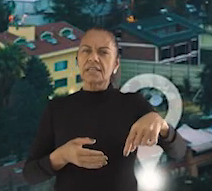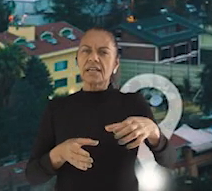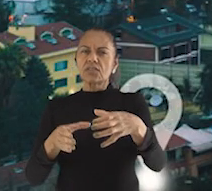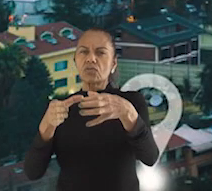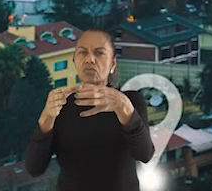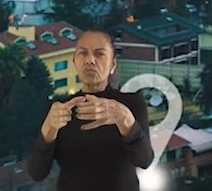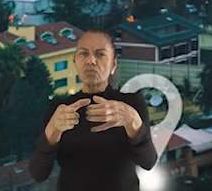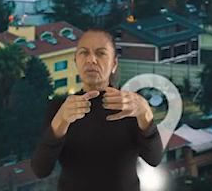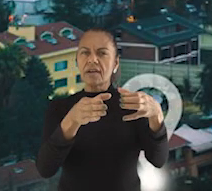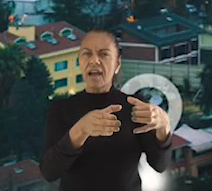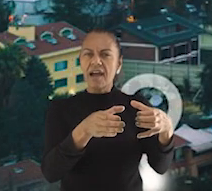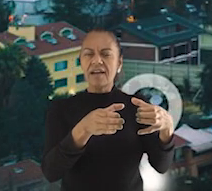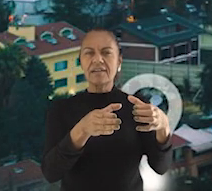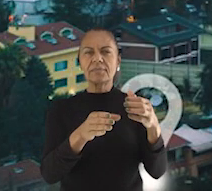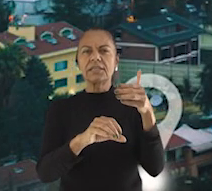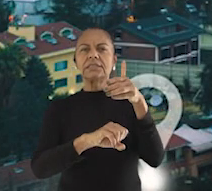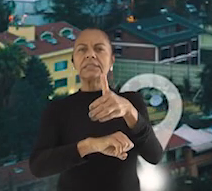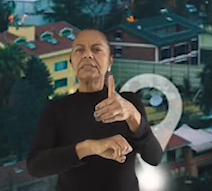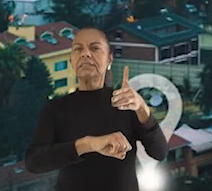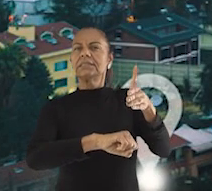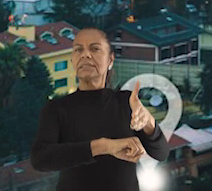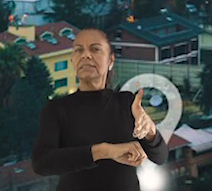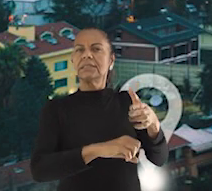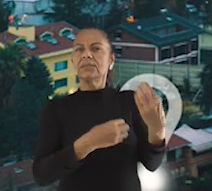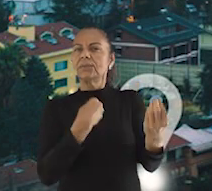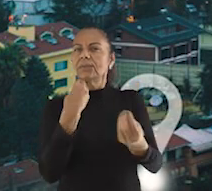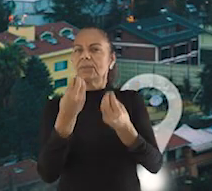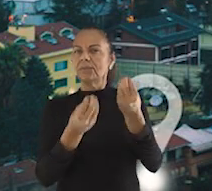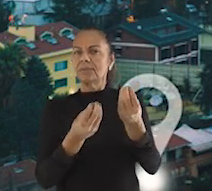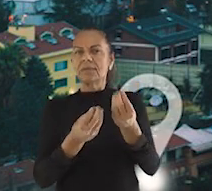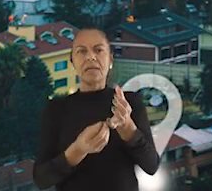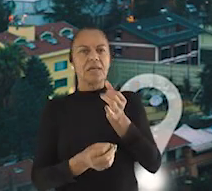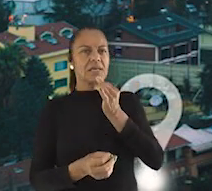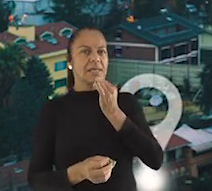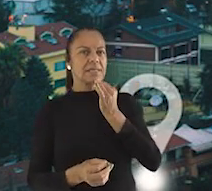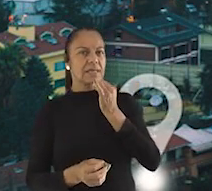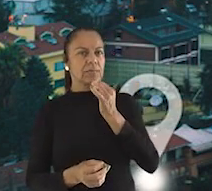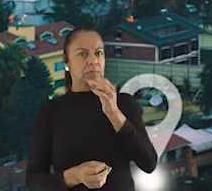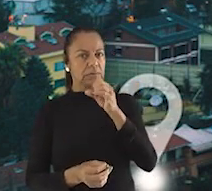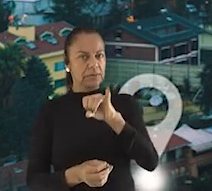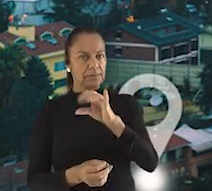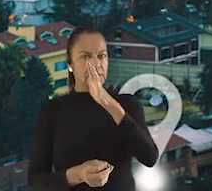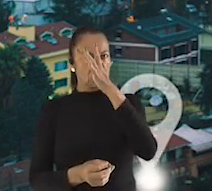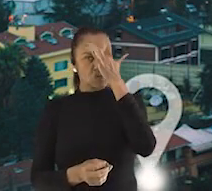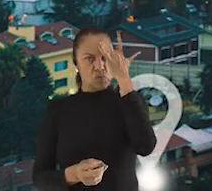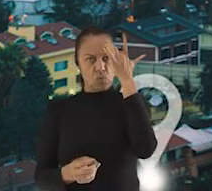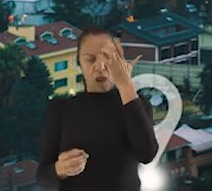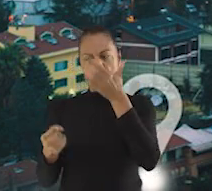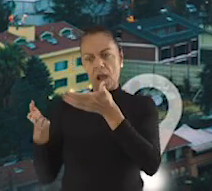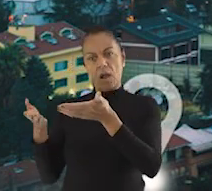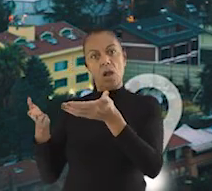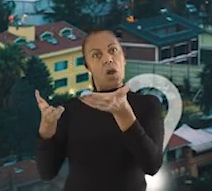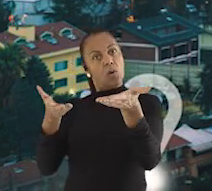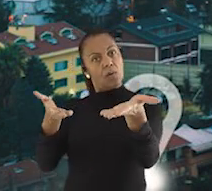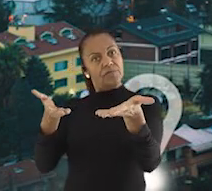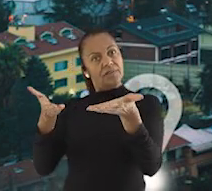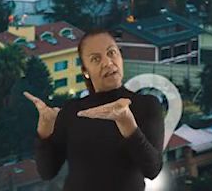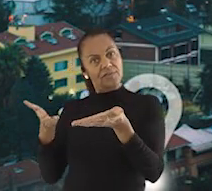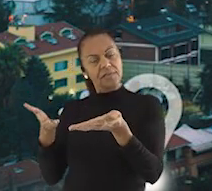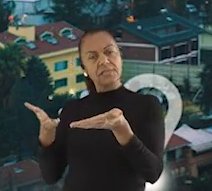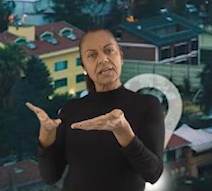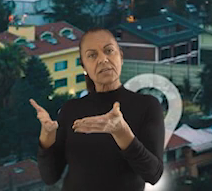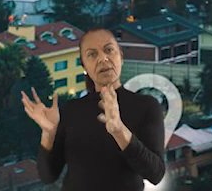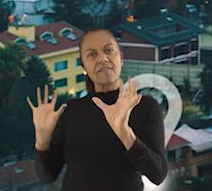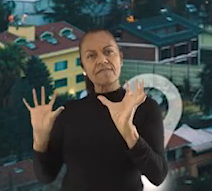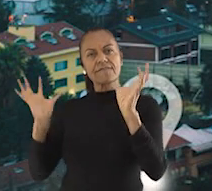para chegar até algum lugar diferente? Por exemplo, se alguém te convidar para ir a uma festa, mas essa